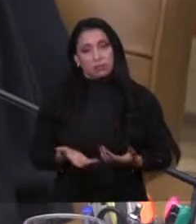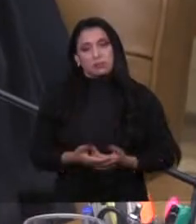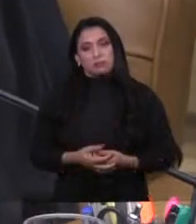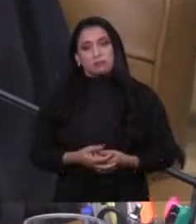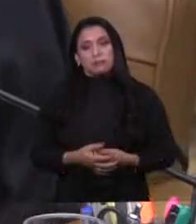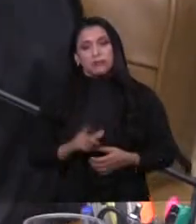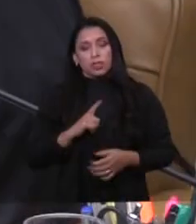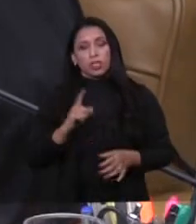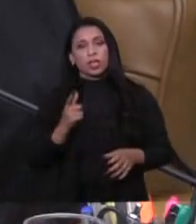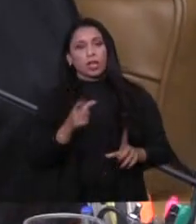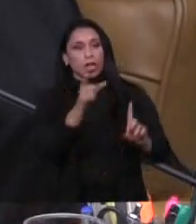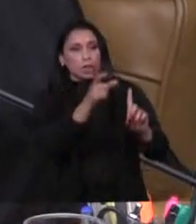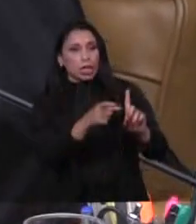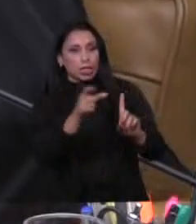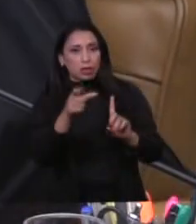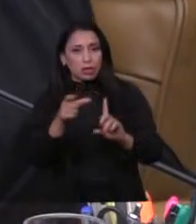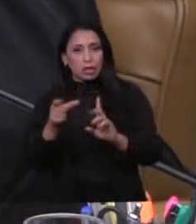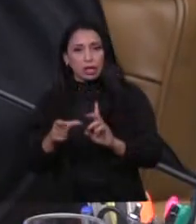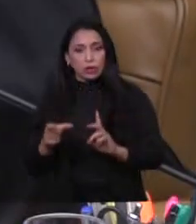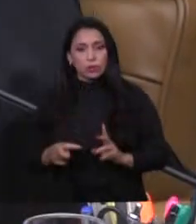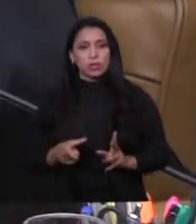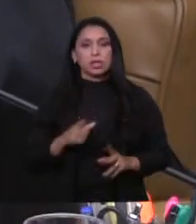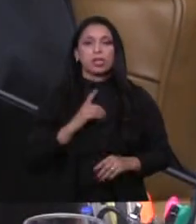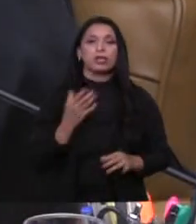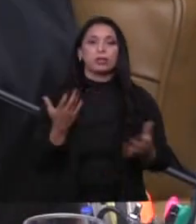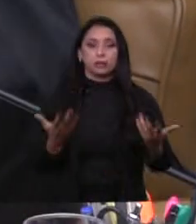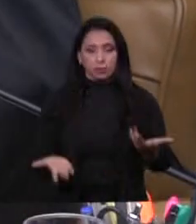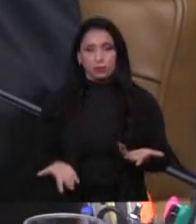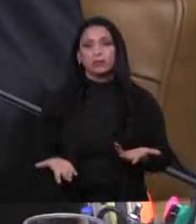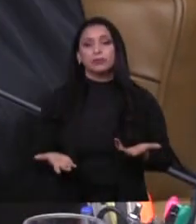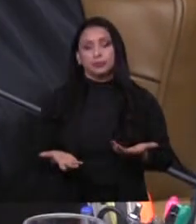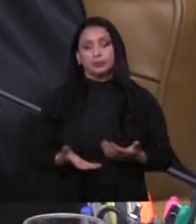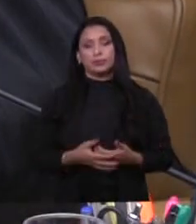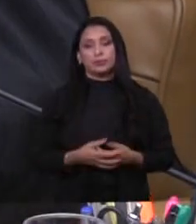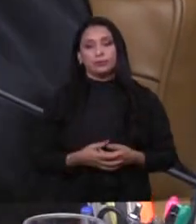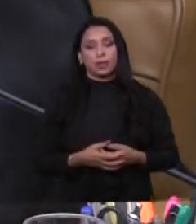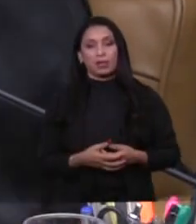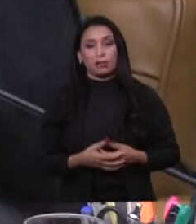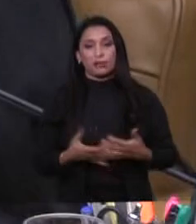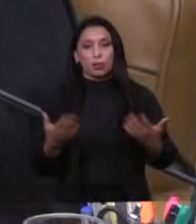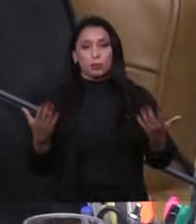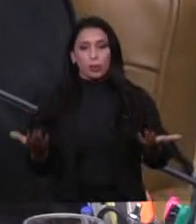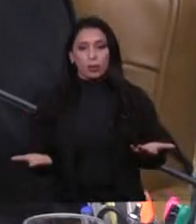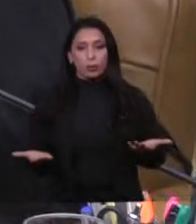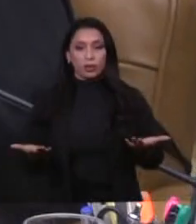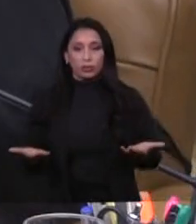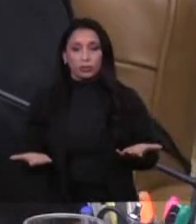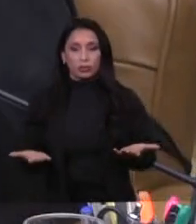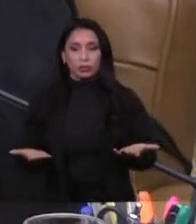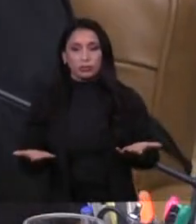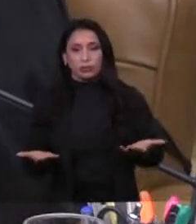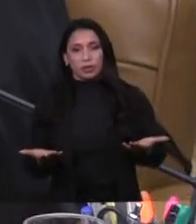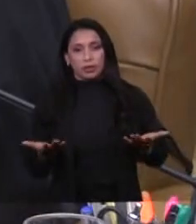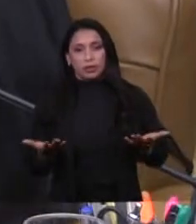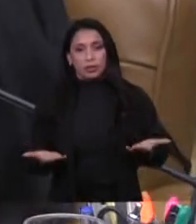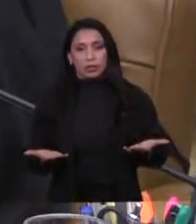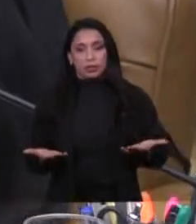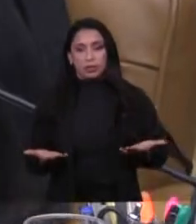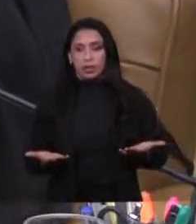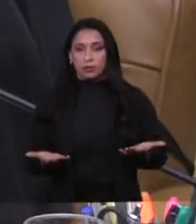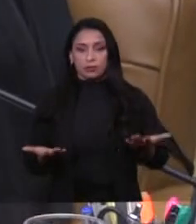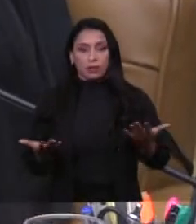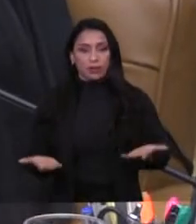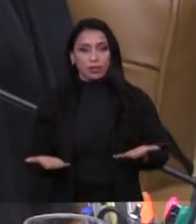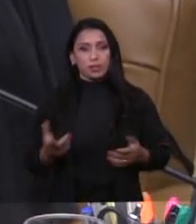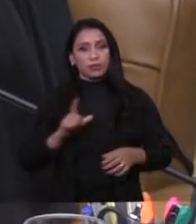cada acusado, de cada réu. Dentro dessa perspectiva, eu reitero o meu